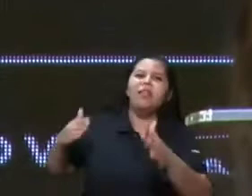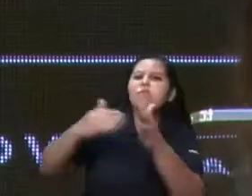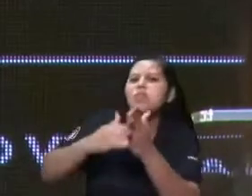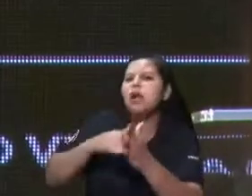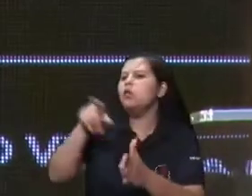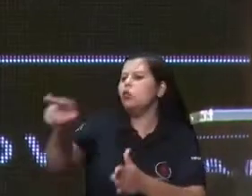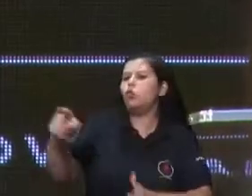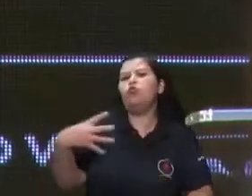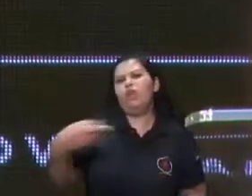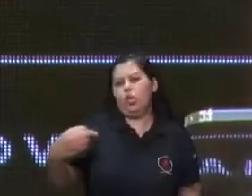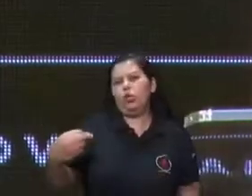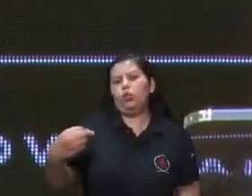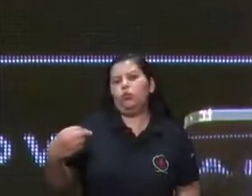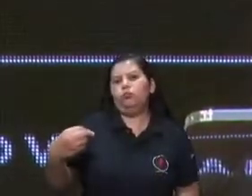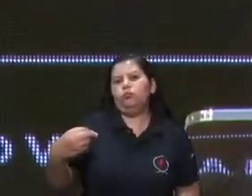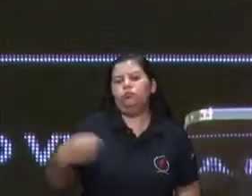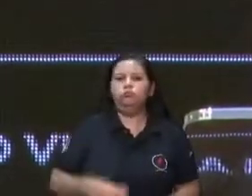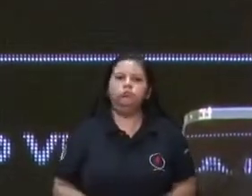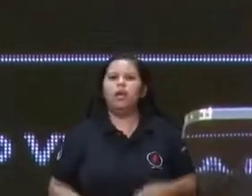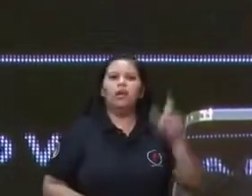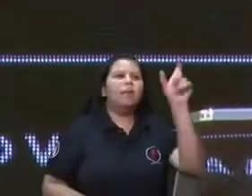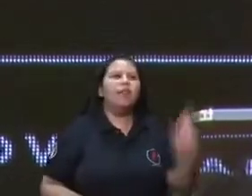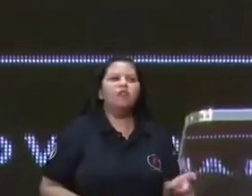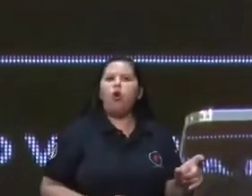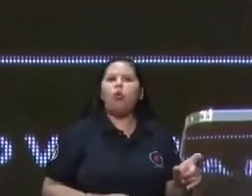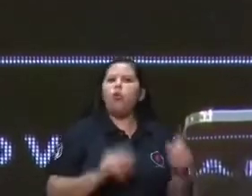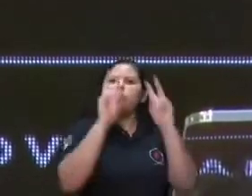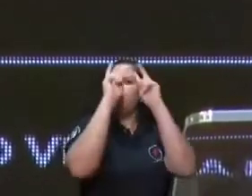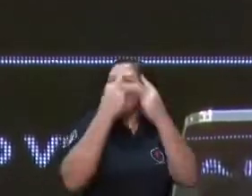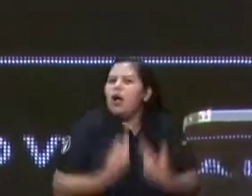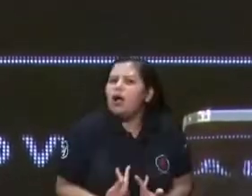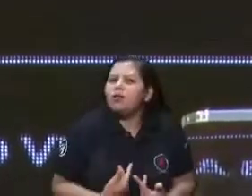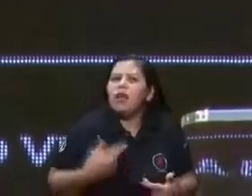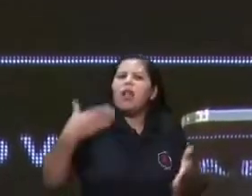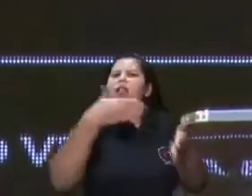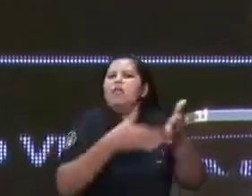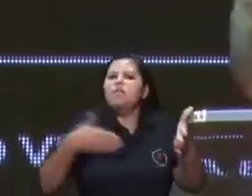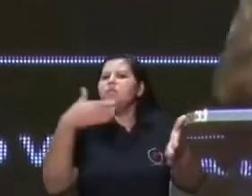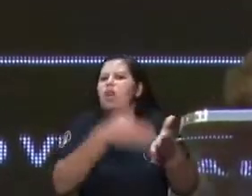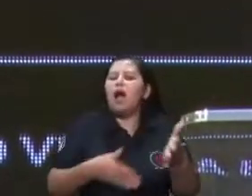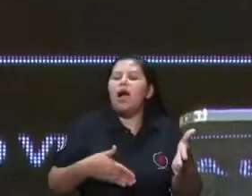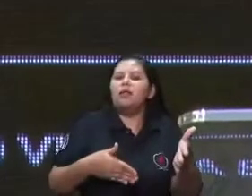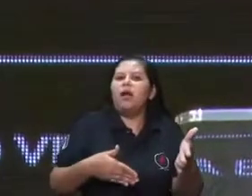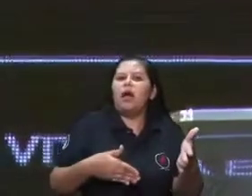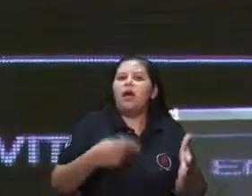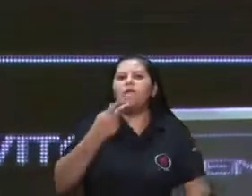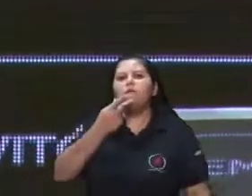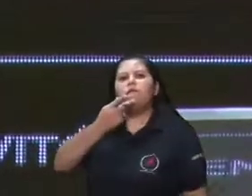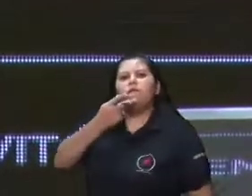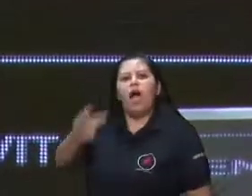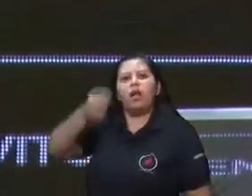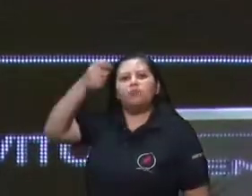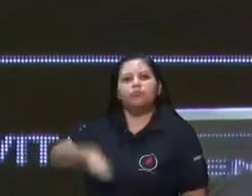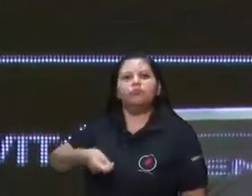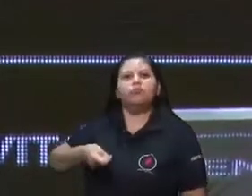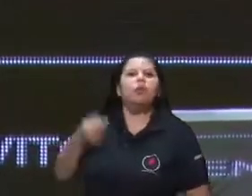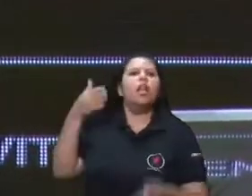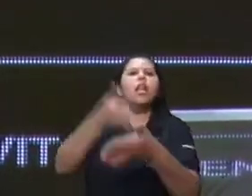questão. Pessoas limitadas emitem sentenças